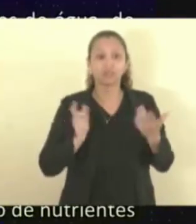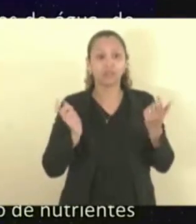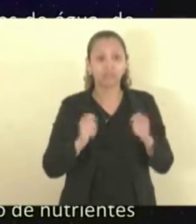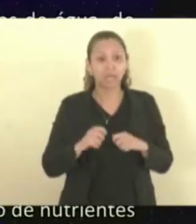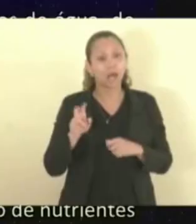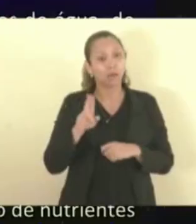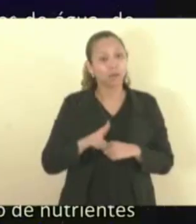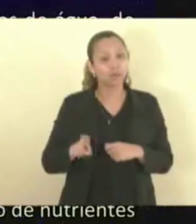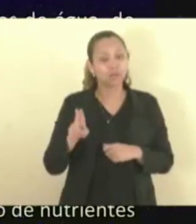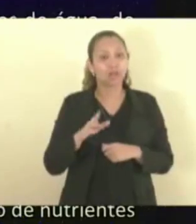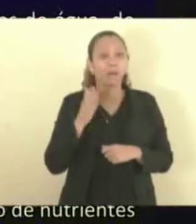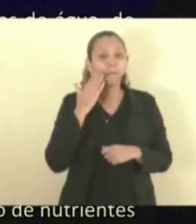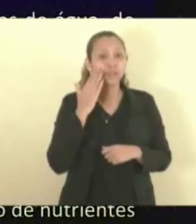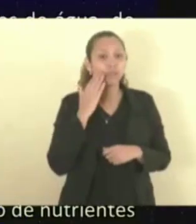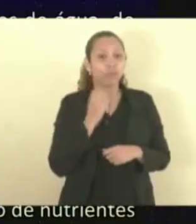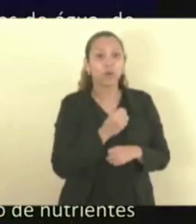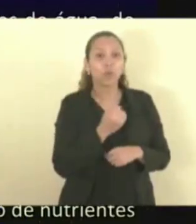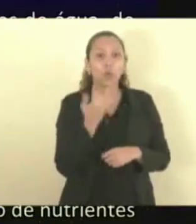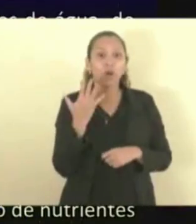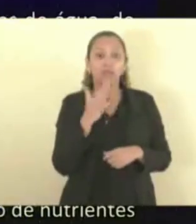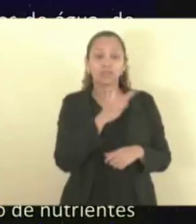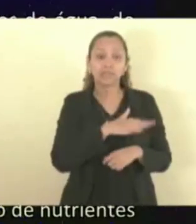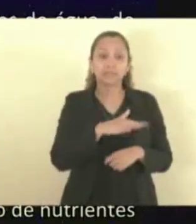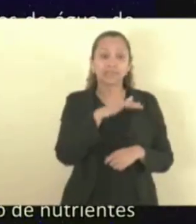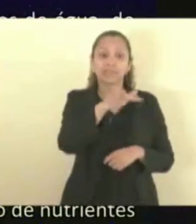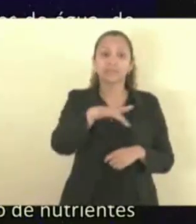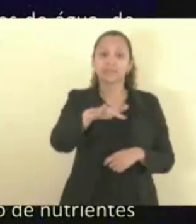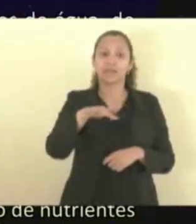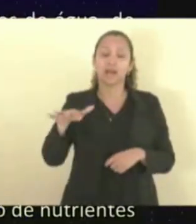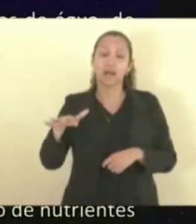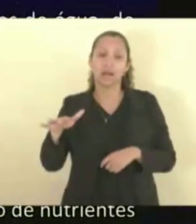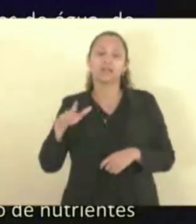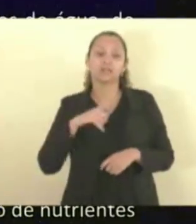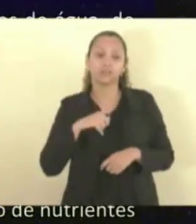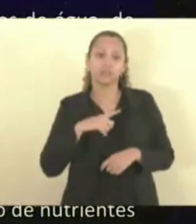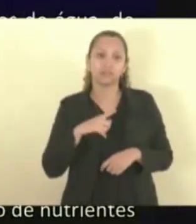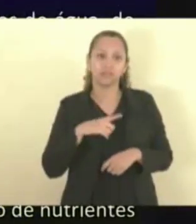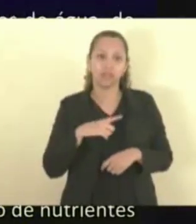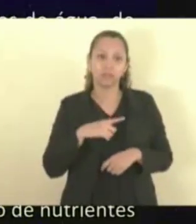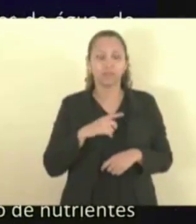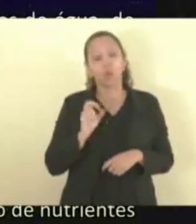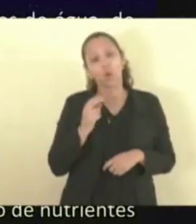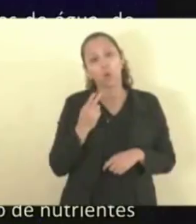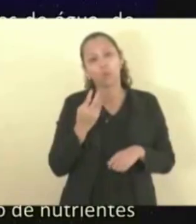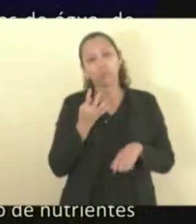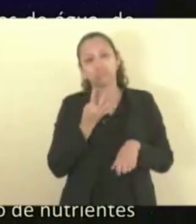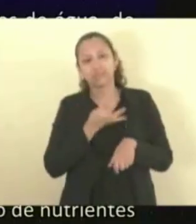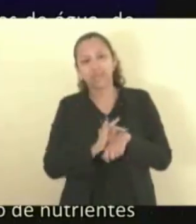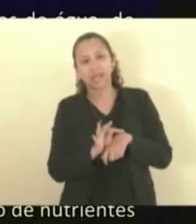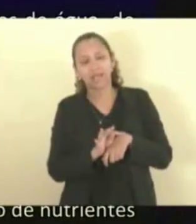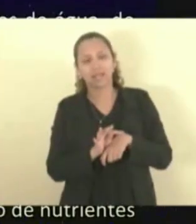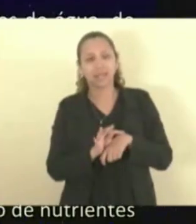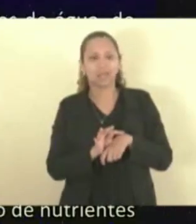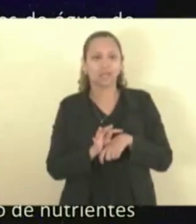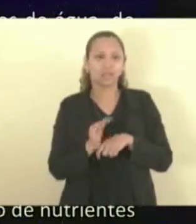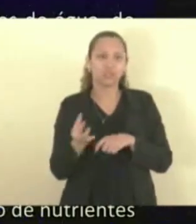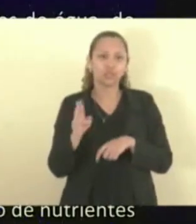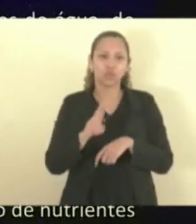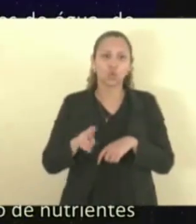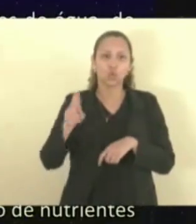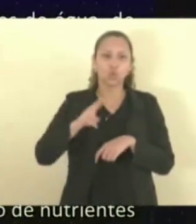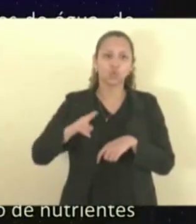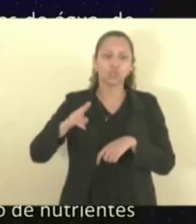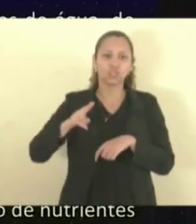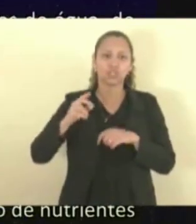essas áreas, como técnicas ligadas à topografia do terreno, como técnicas ligadas a sensoriamento remoto, o uso de